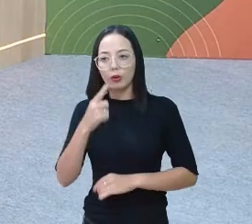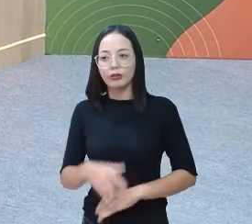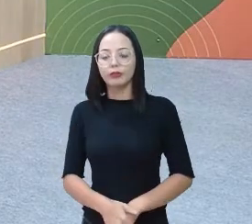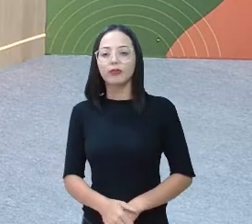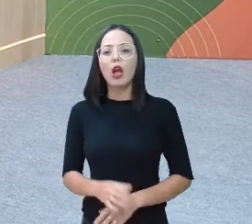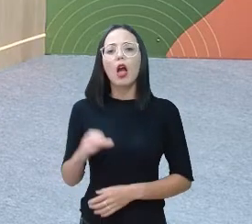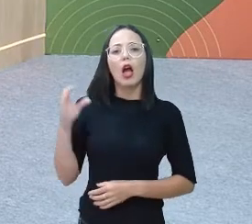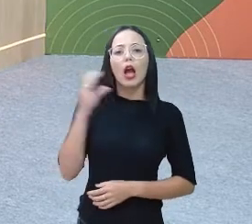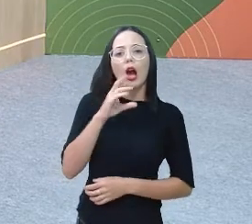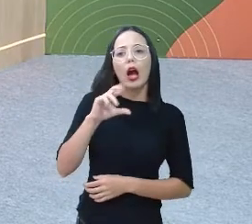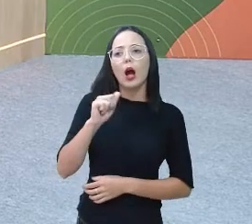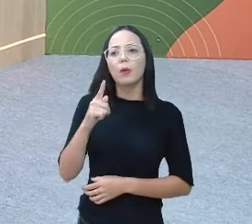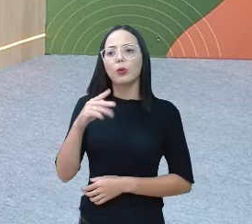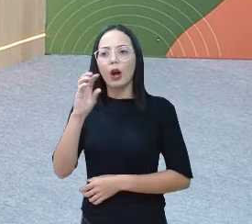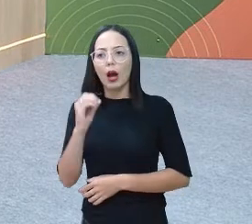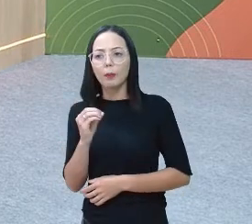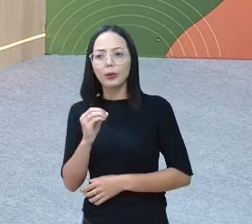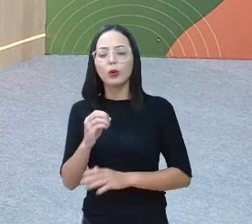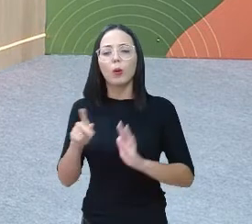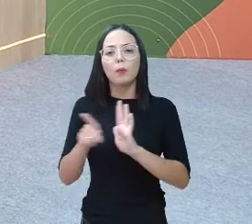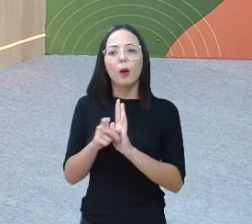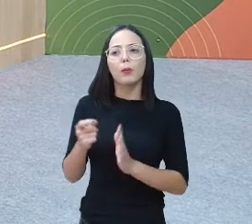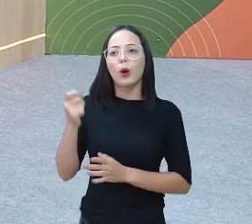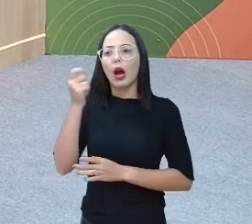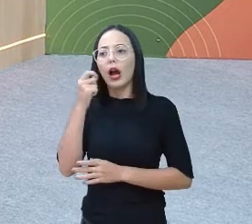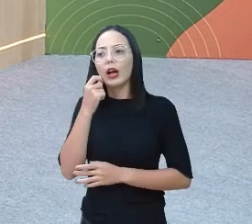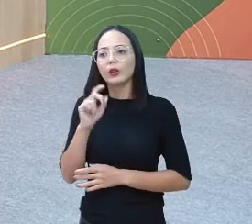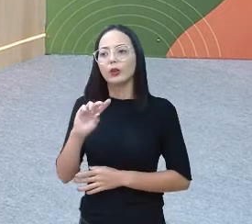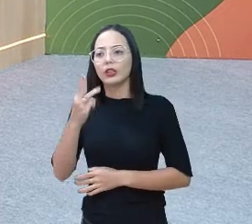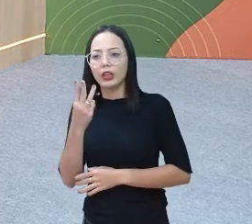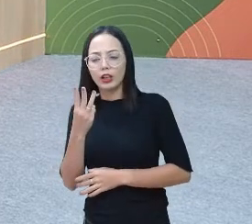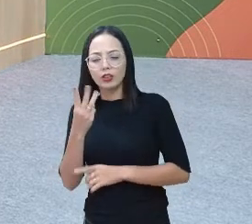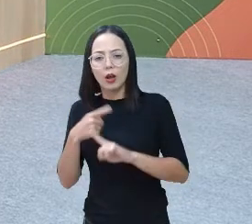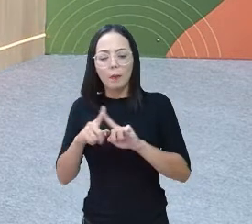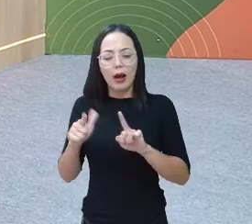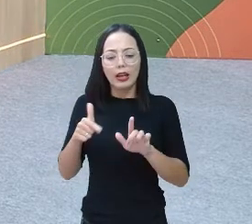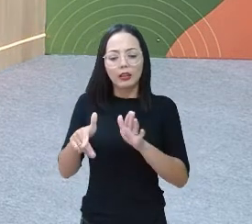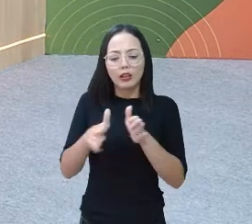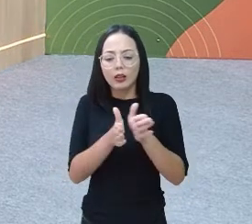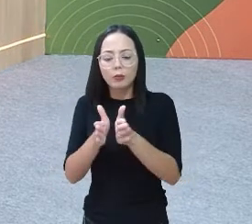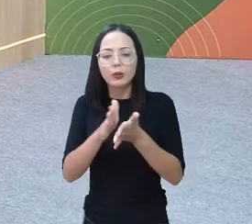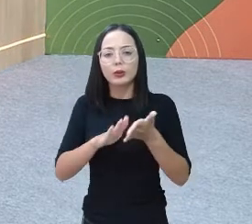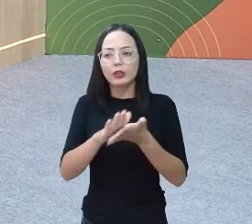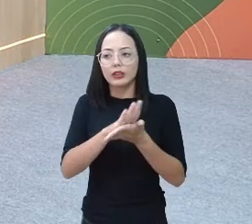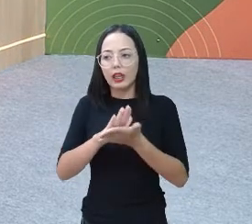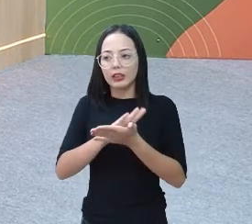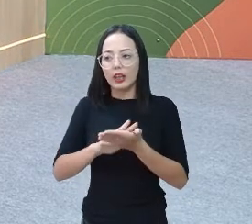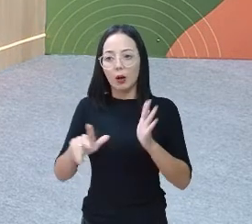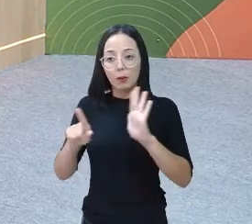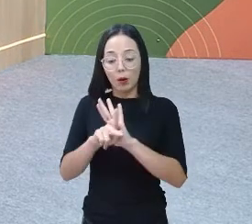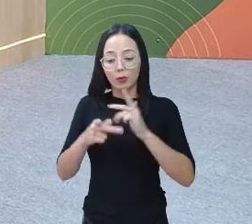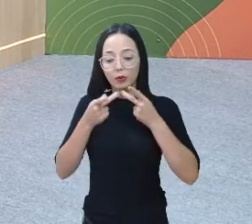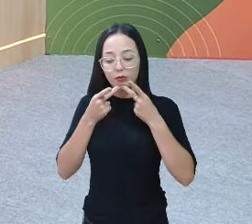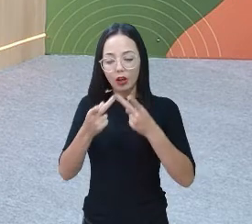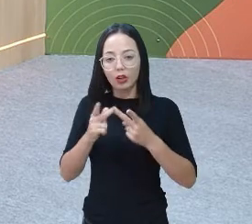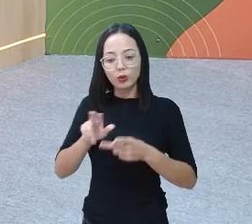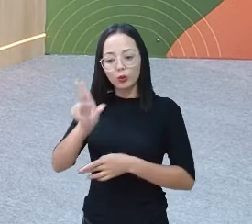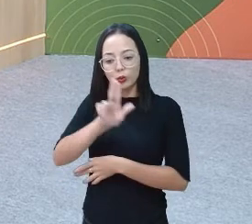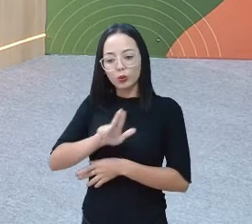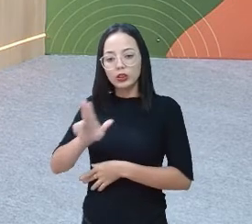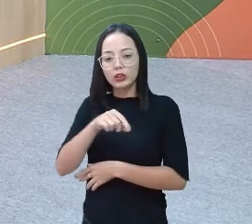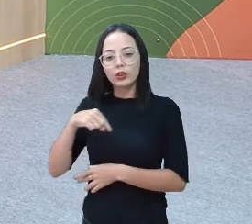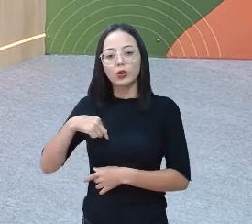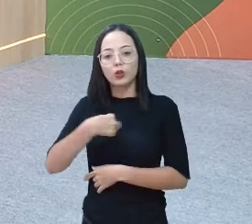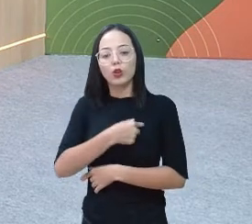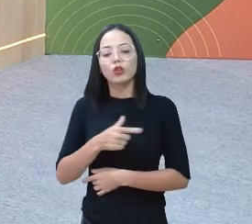Em rápido, rápido, um rápido rato, raptou 3 ratos sem deixar rastros. Falando aí esse trava-língua, utilizando, a gente